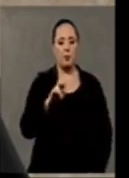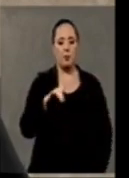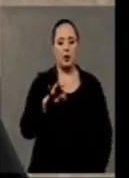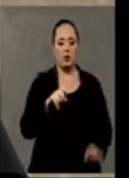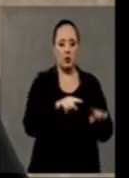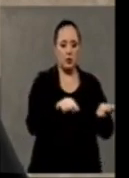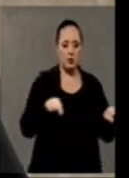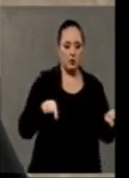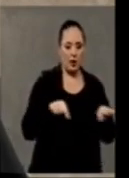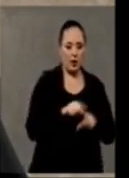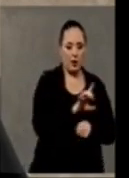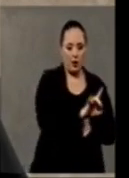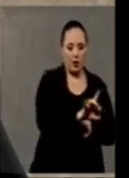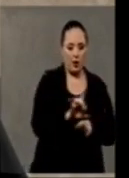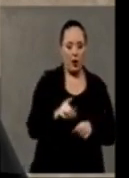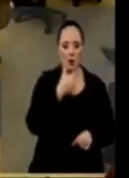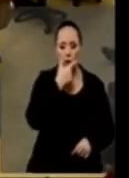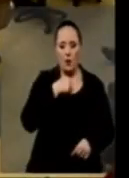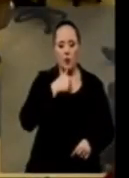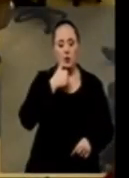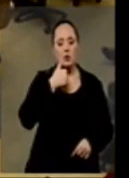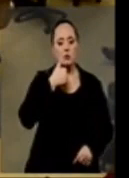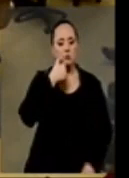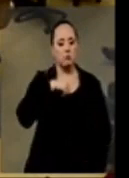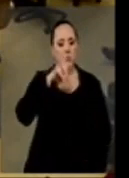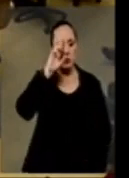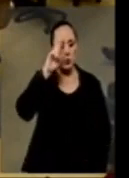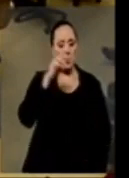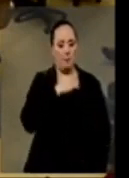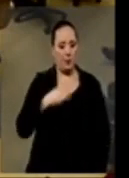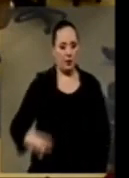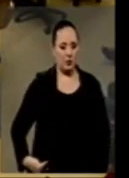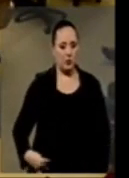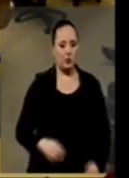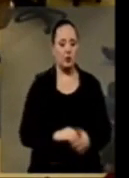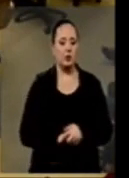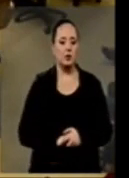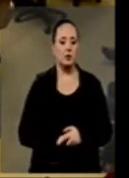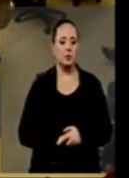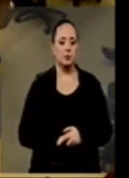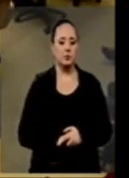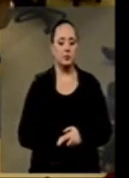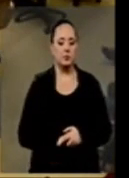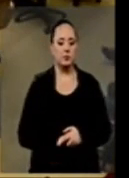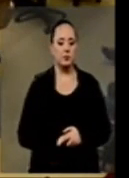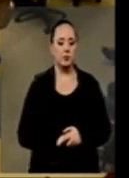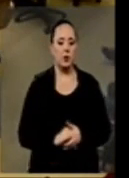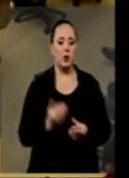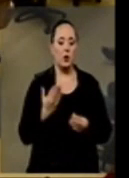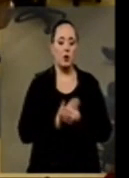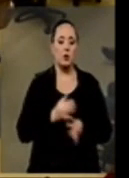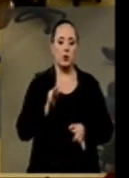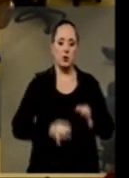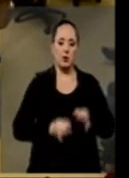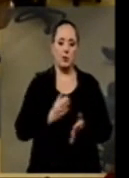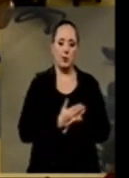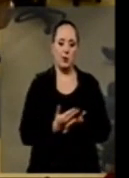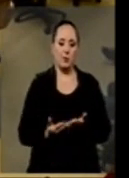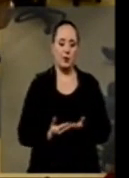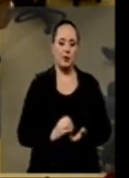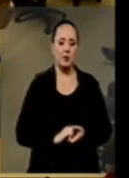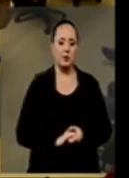senhores e senhoras ministros e ministras os processos com julgamento já iniciado